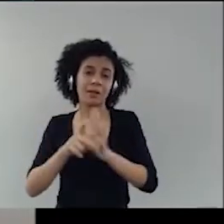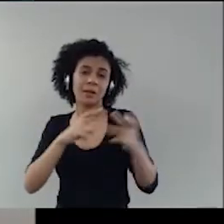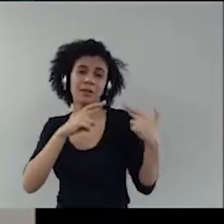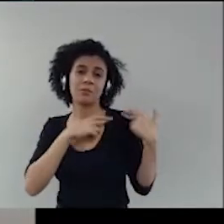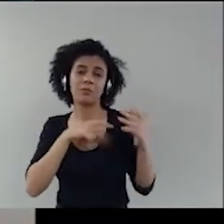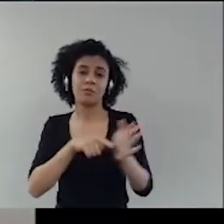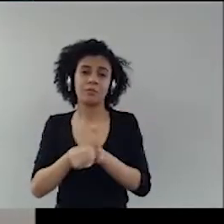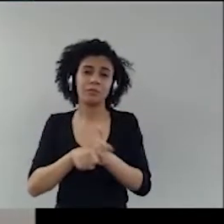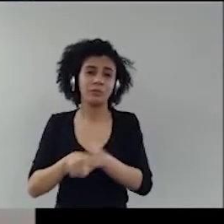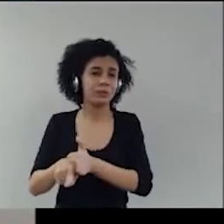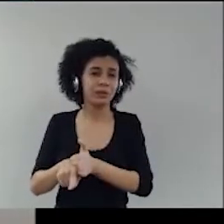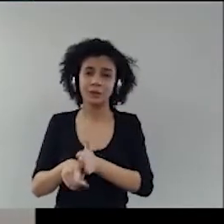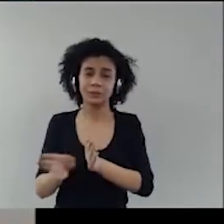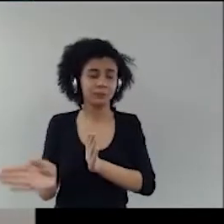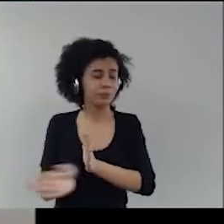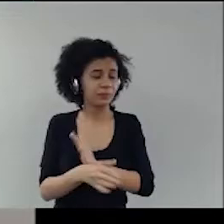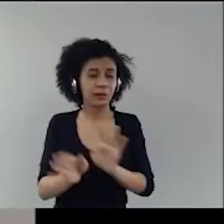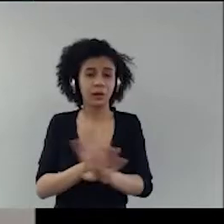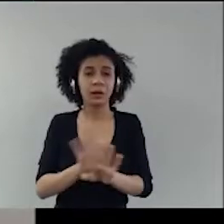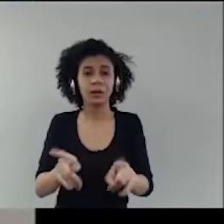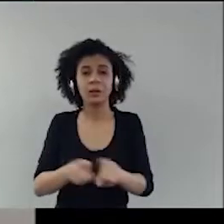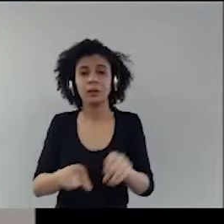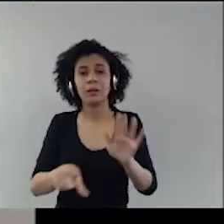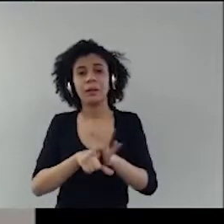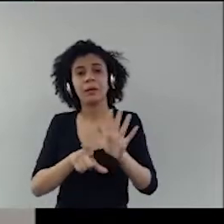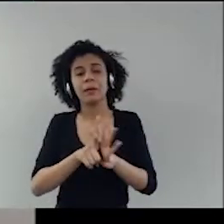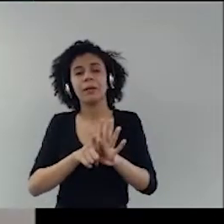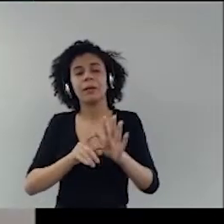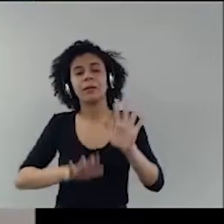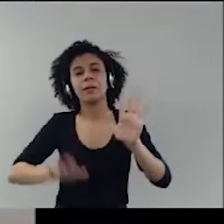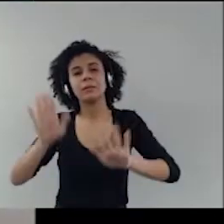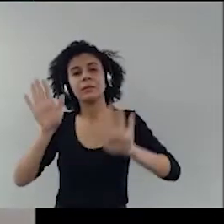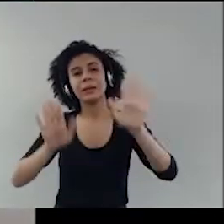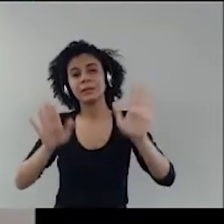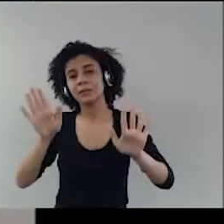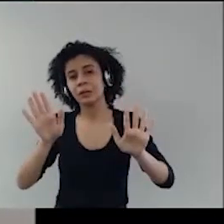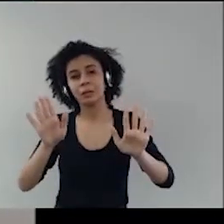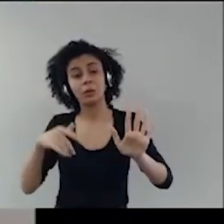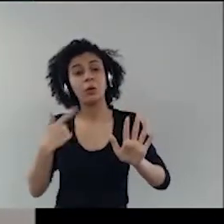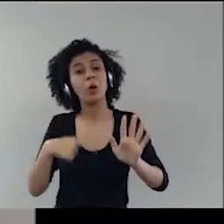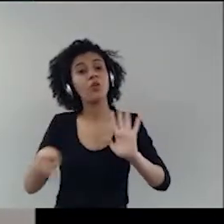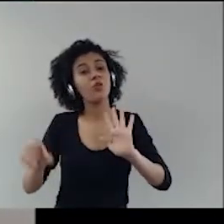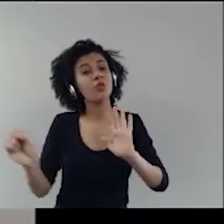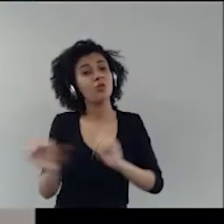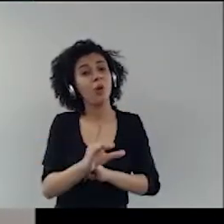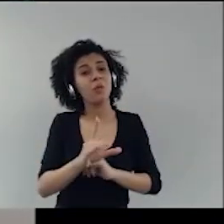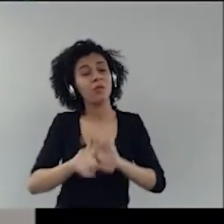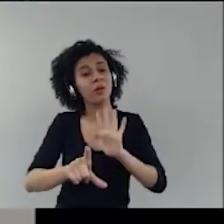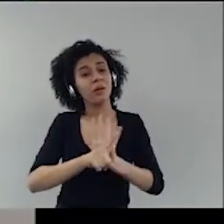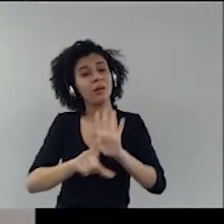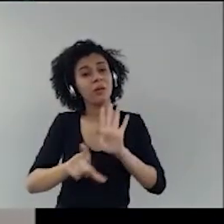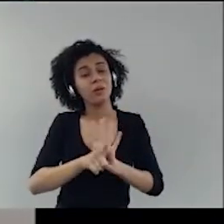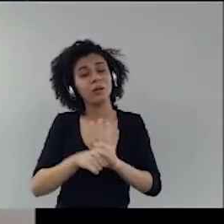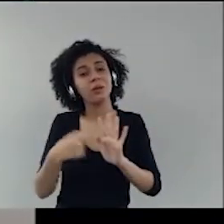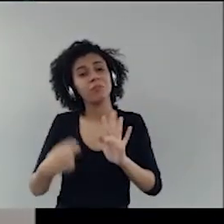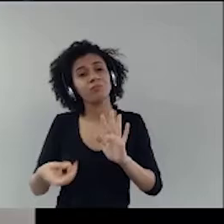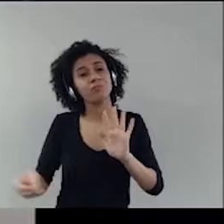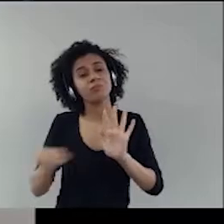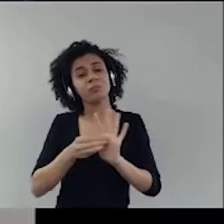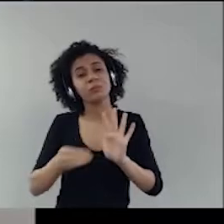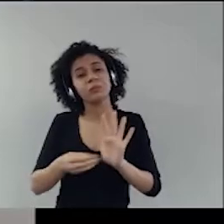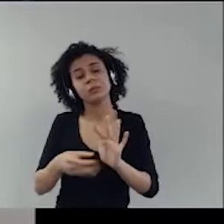Responsabilidade Fiscal, não são mais aquelas da Lei de Licitações. É de uma nova legislação que deve ser